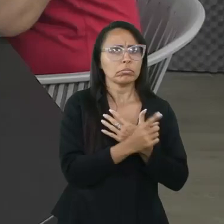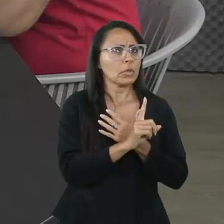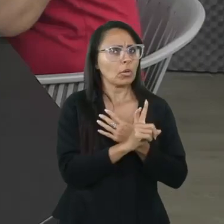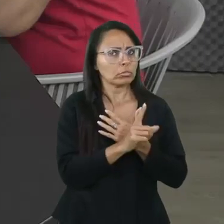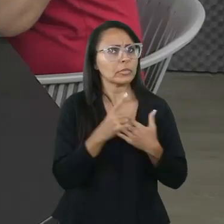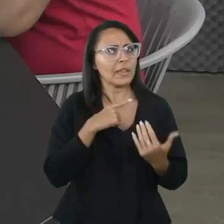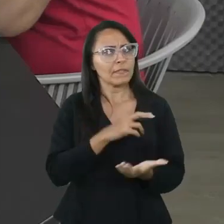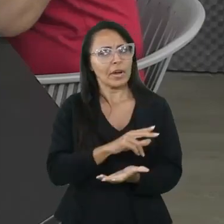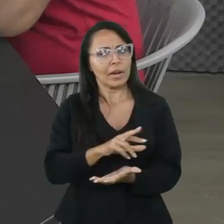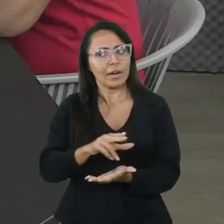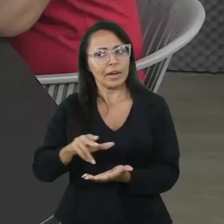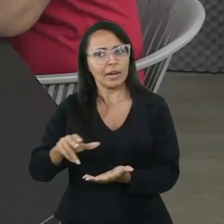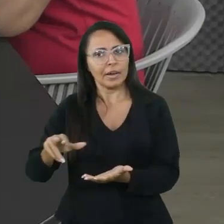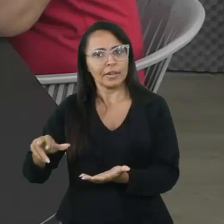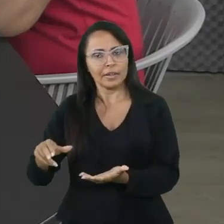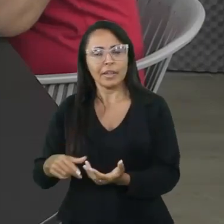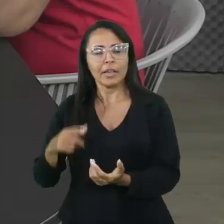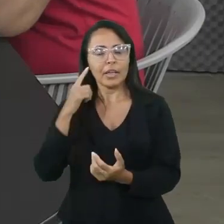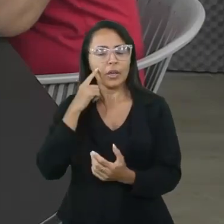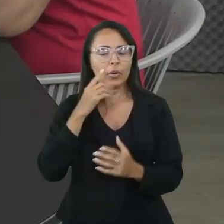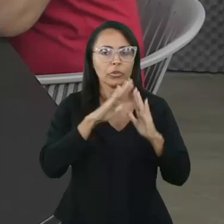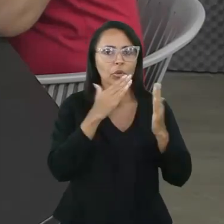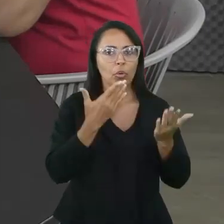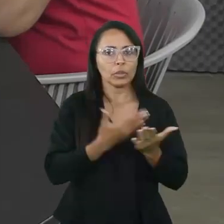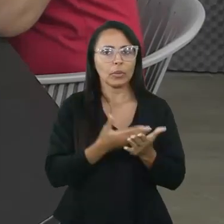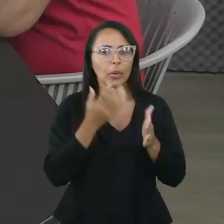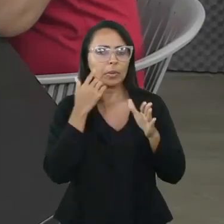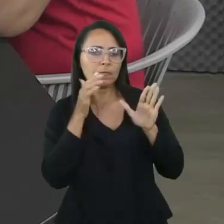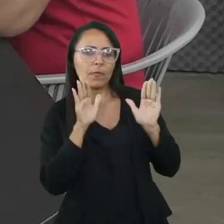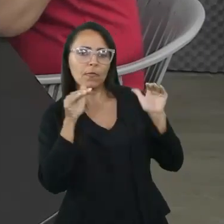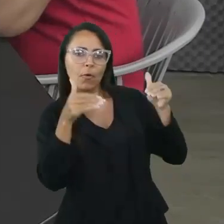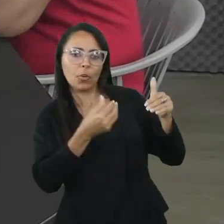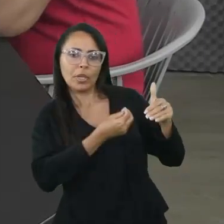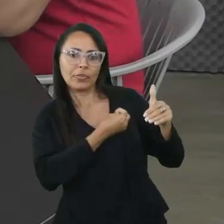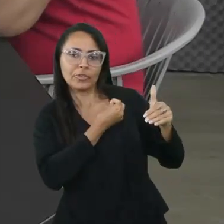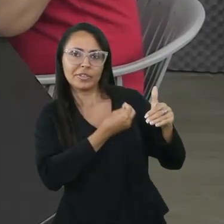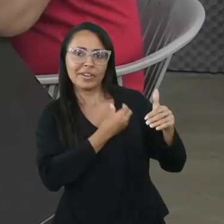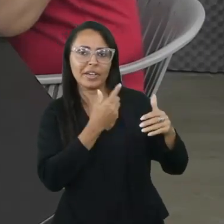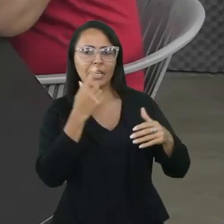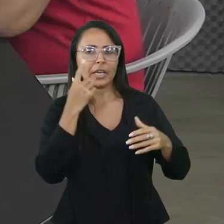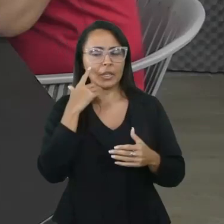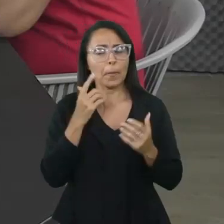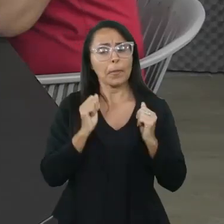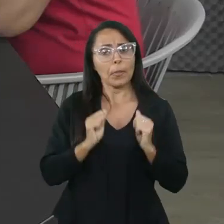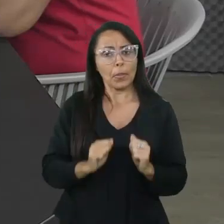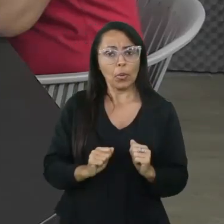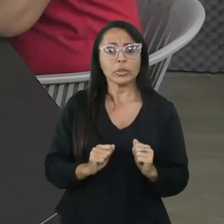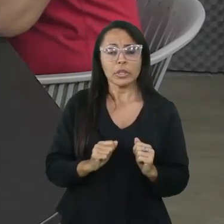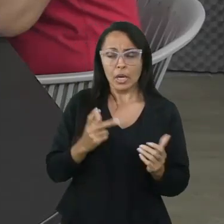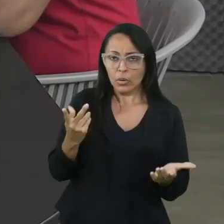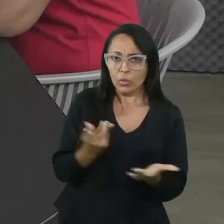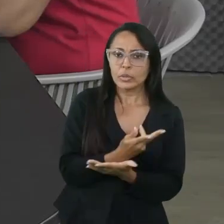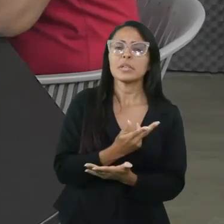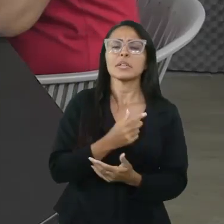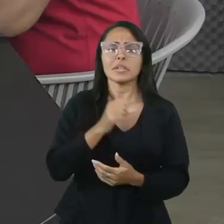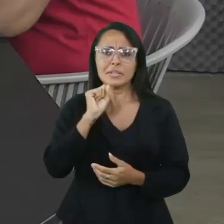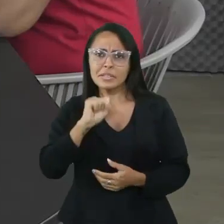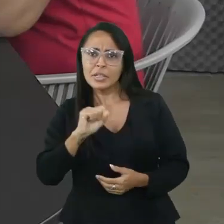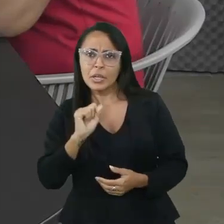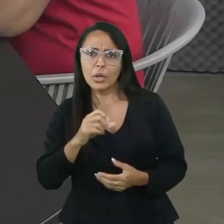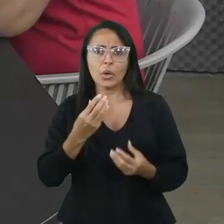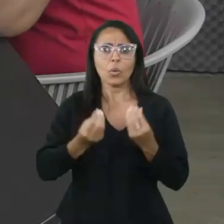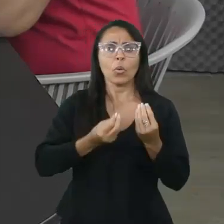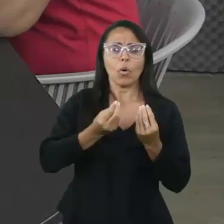né? Eu enxergo assim, a escola como uma dimensão da vida. E aí muita coisa pode acontecer nessa dimensão, como a vida